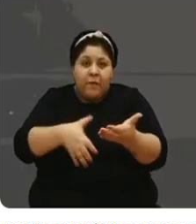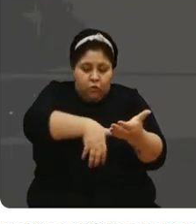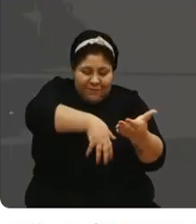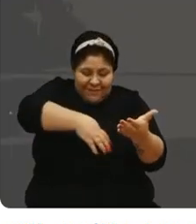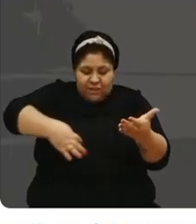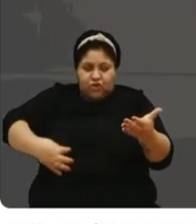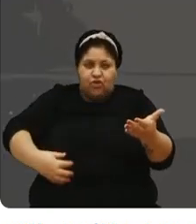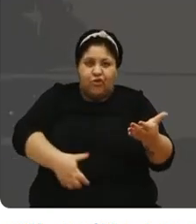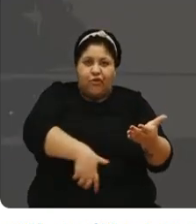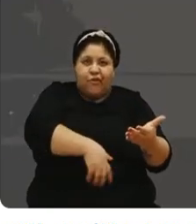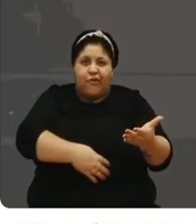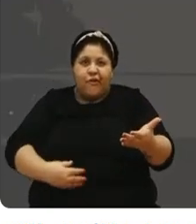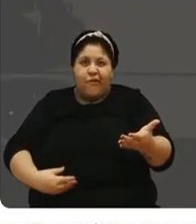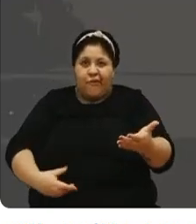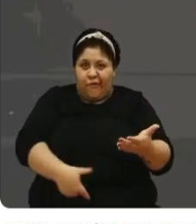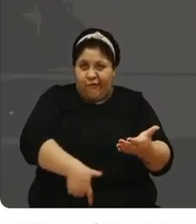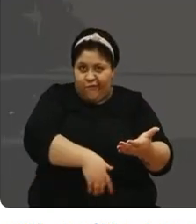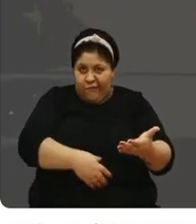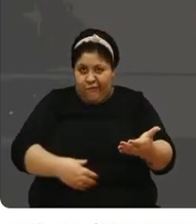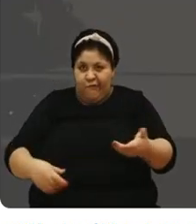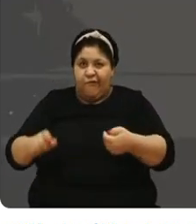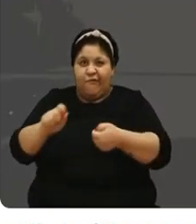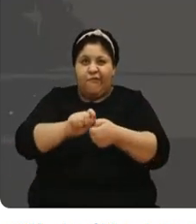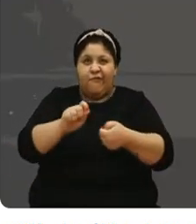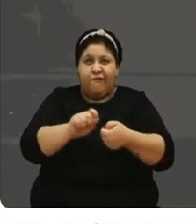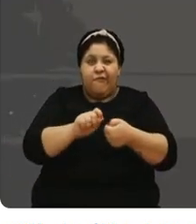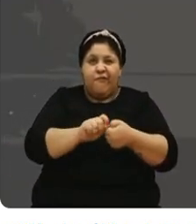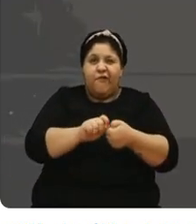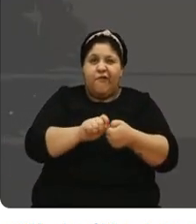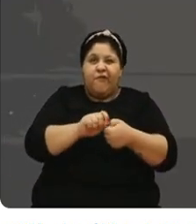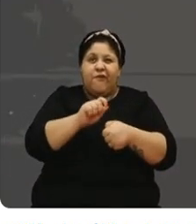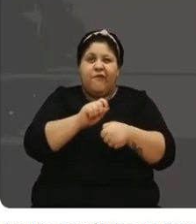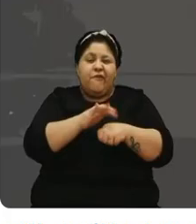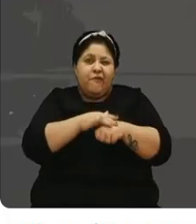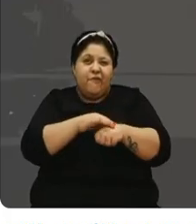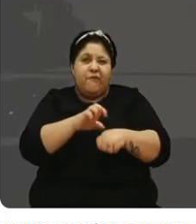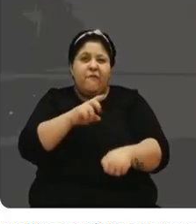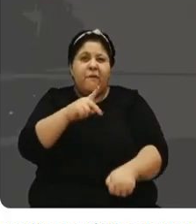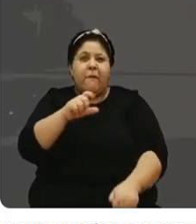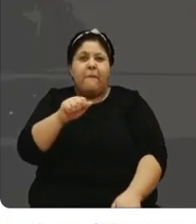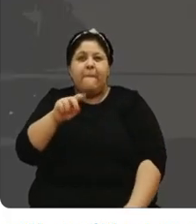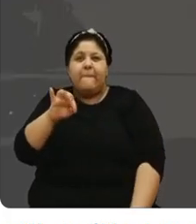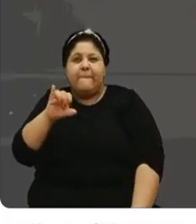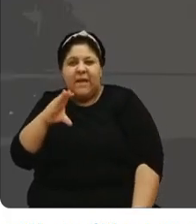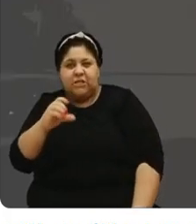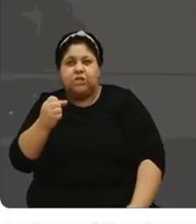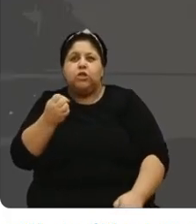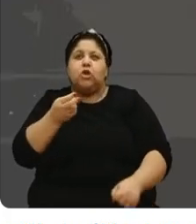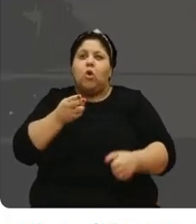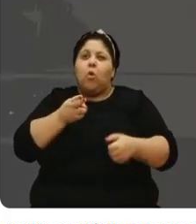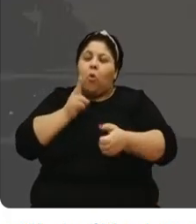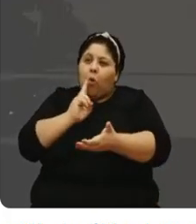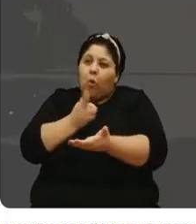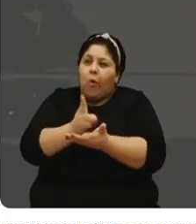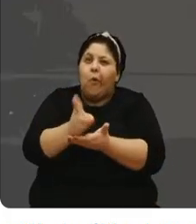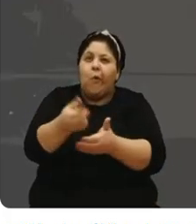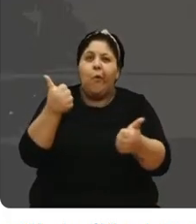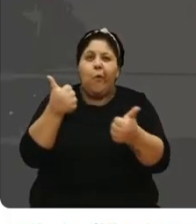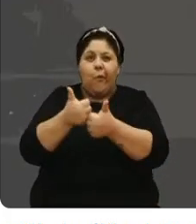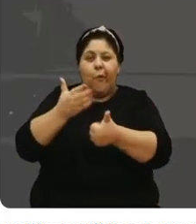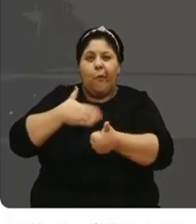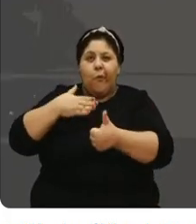intestino. Fez lesão hepática. Continuou em acompanhamento comigo. Descobrimos